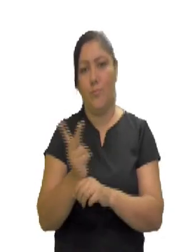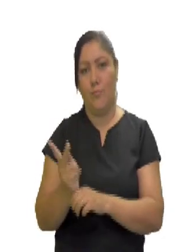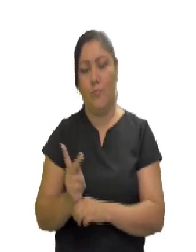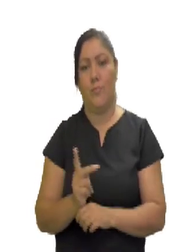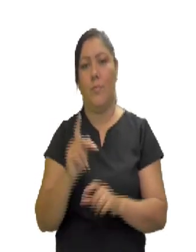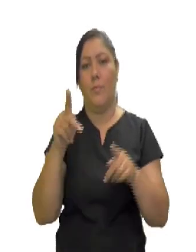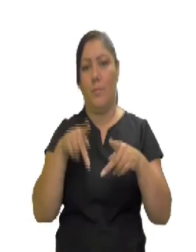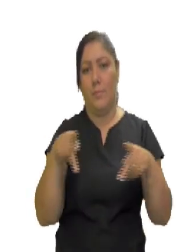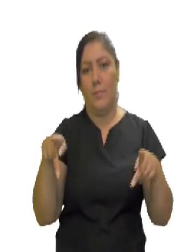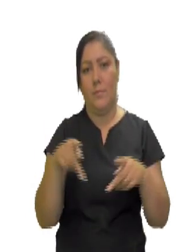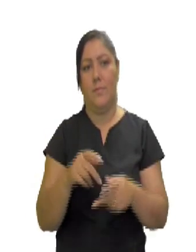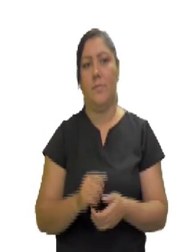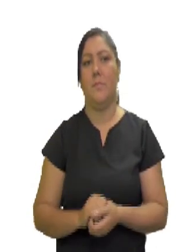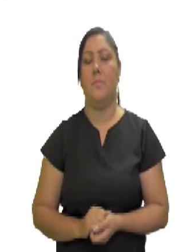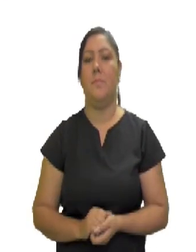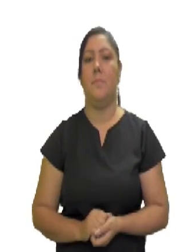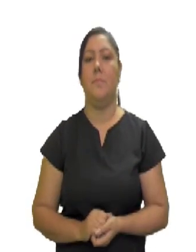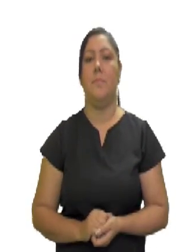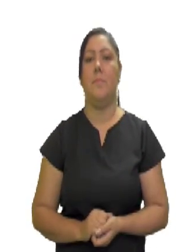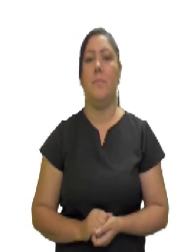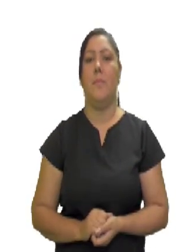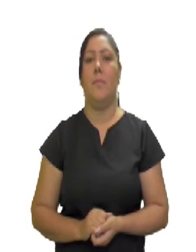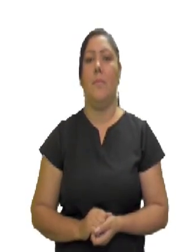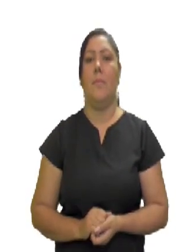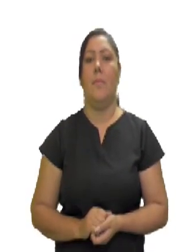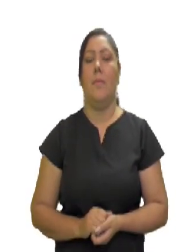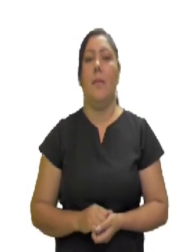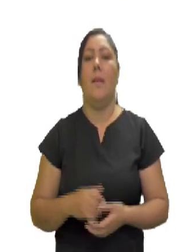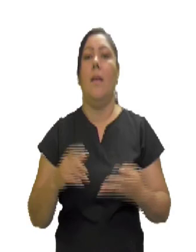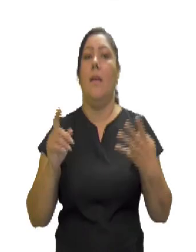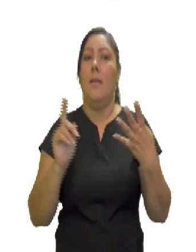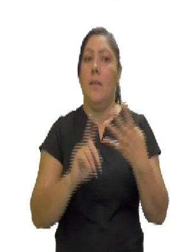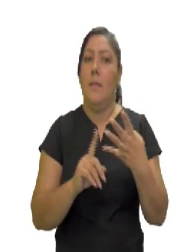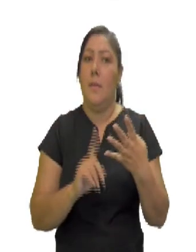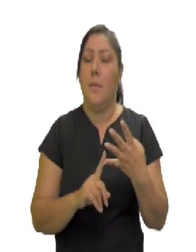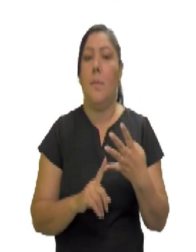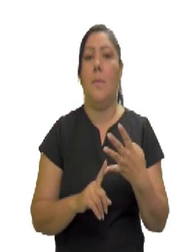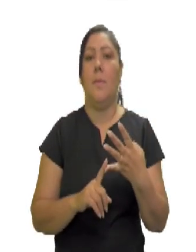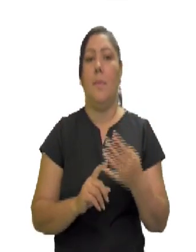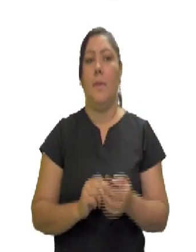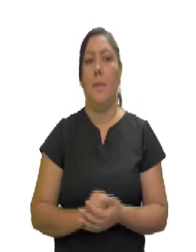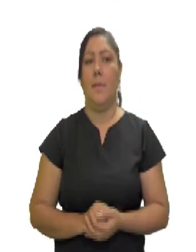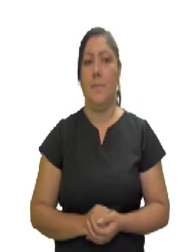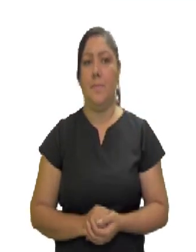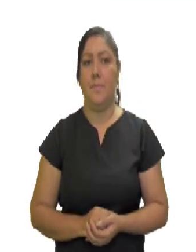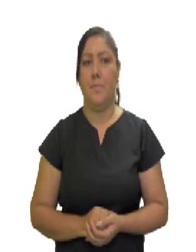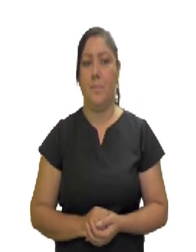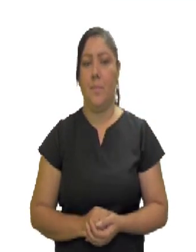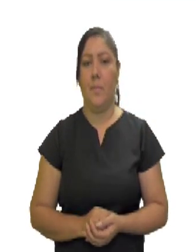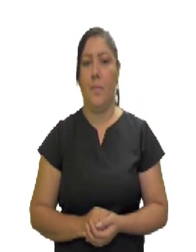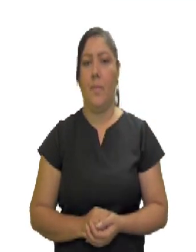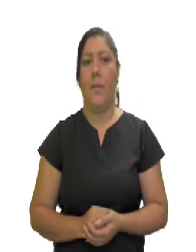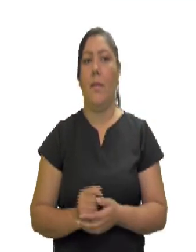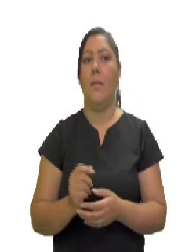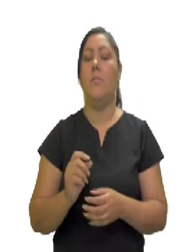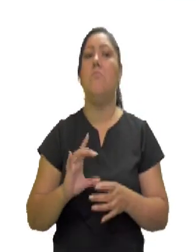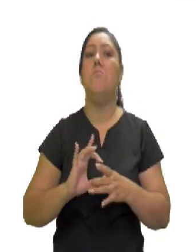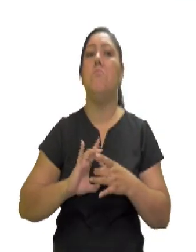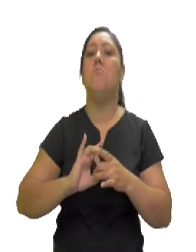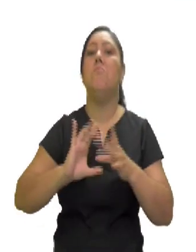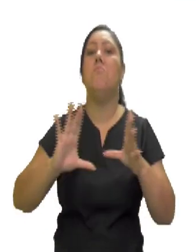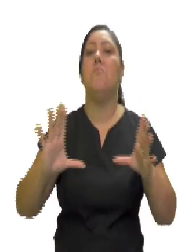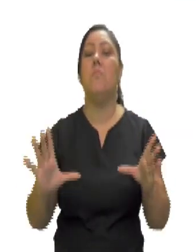para tirar dúvidas. E os recursos disponíveis, que eu acabei de falar para vocês aqui,